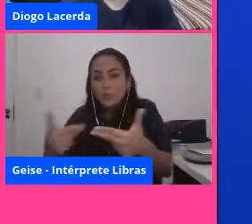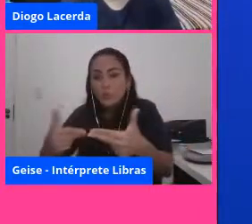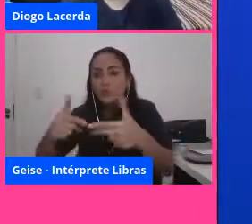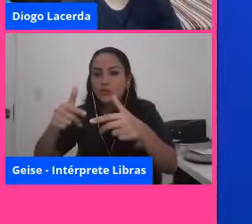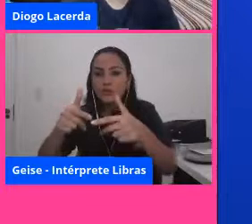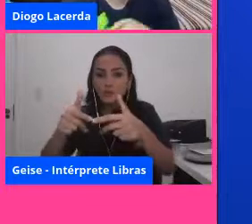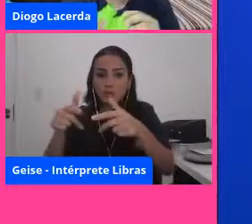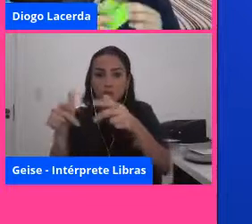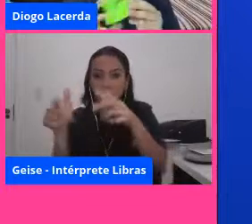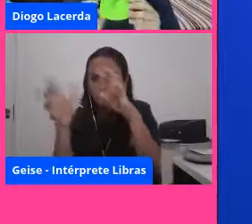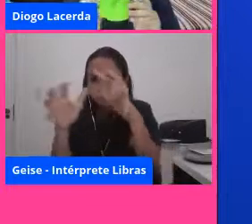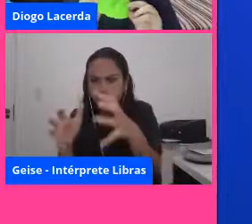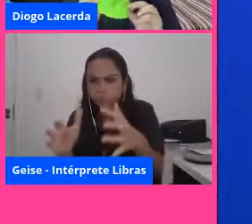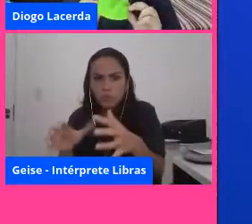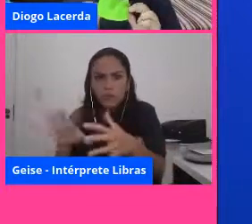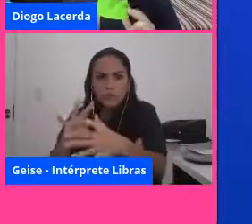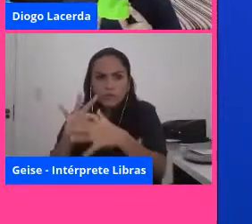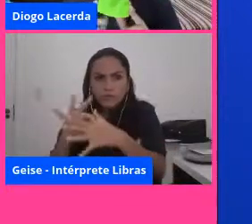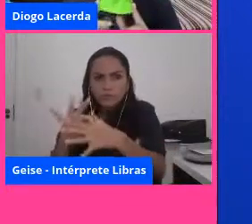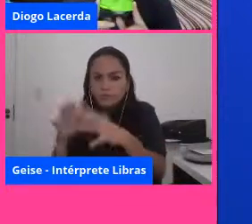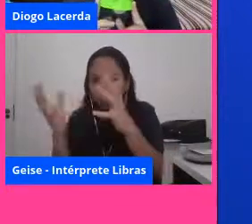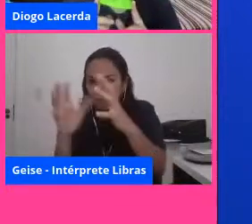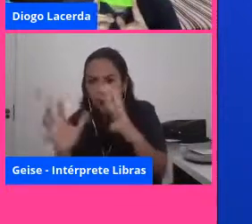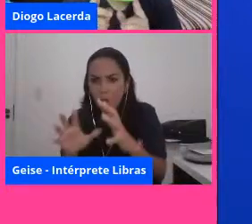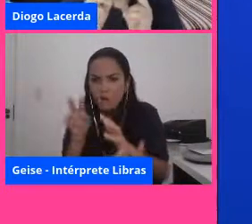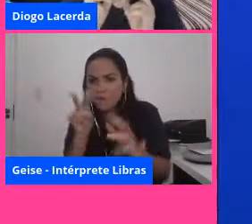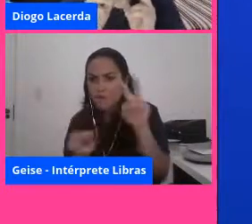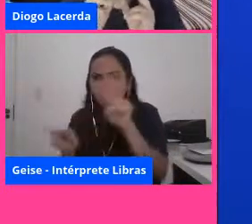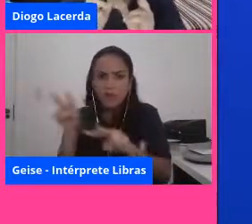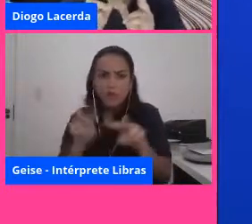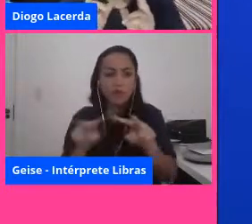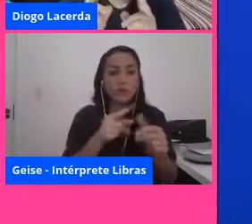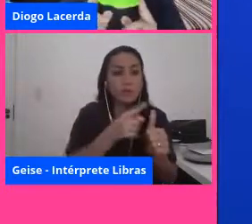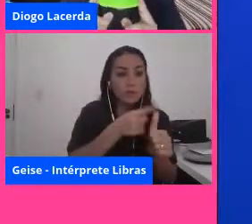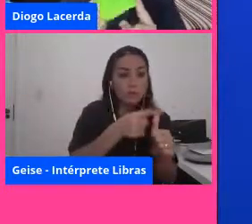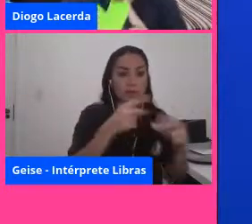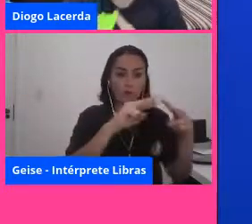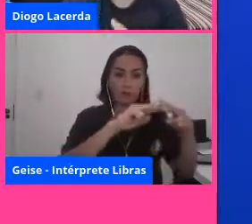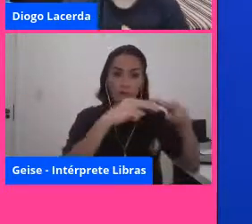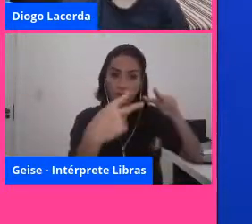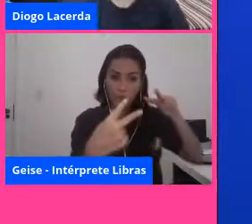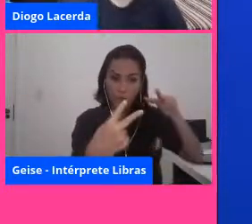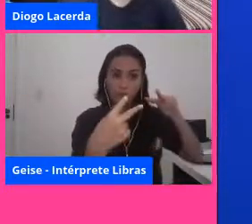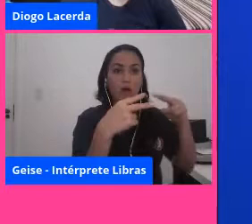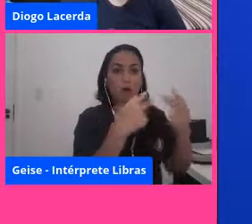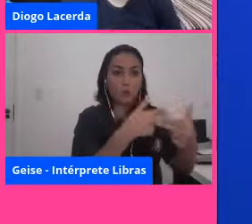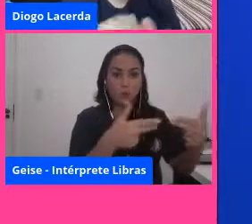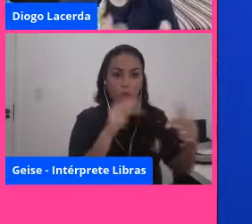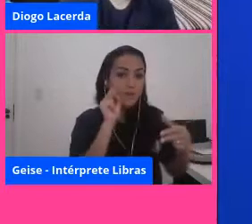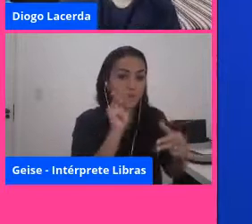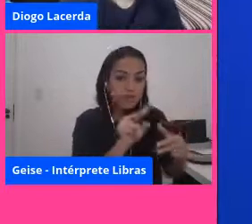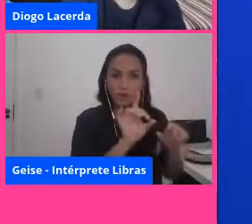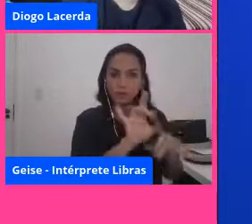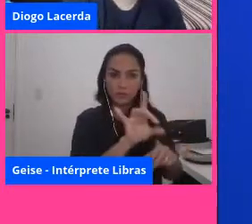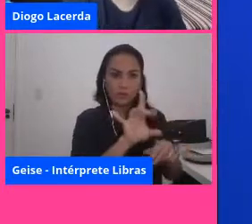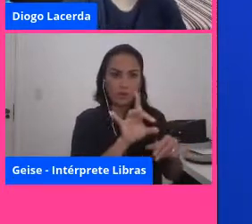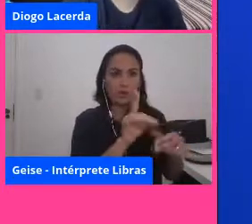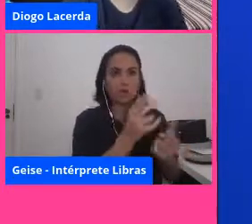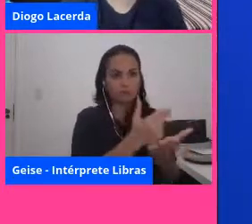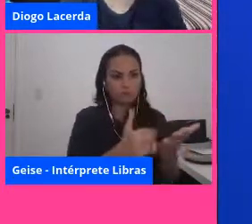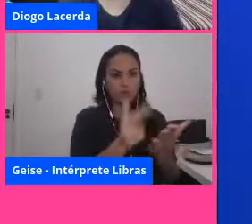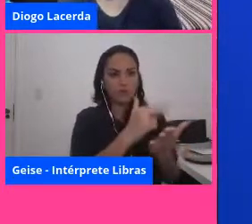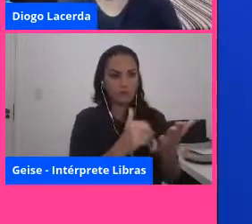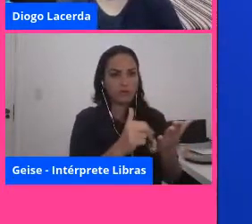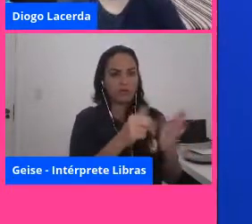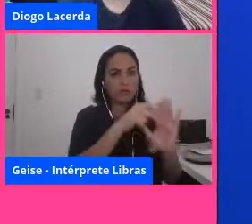uma peça, e depois eu tenho que transformar nessa peça aqui, que é uma peça real. Então, eu tenho que fazer esse planejamento